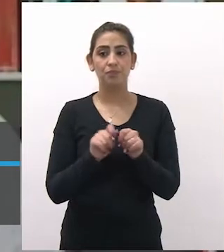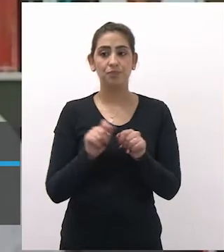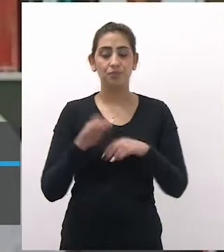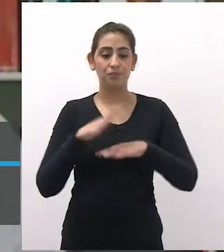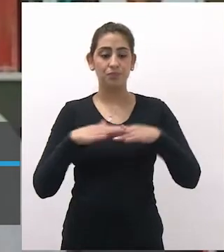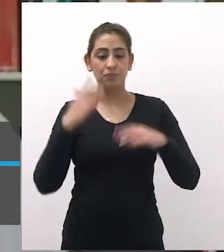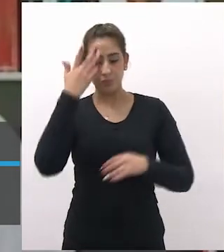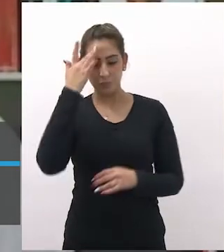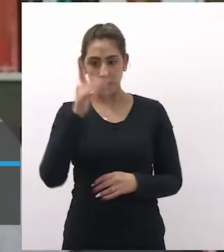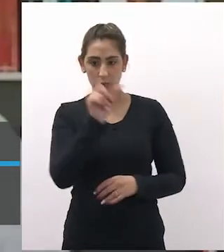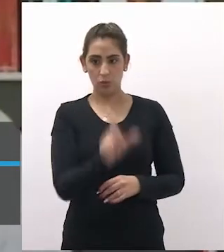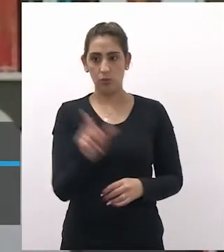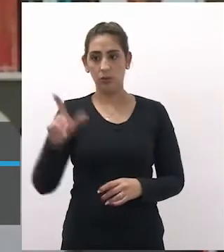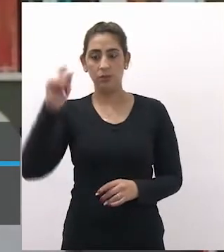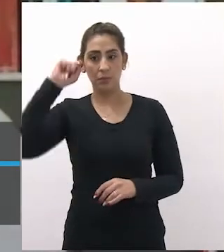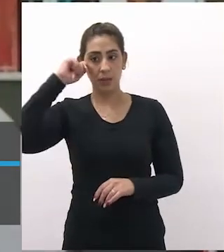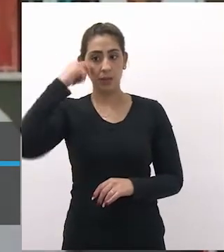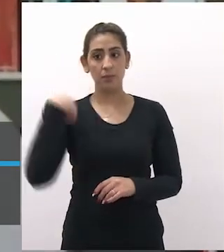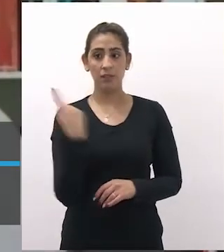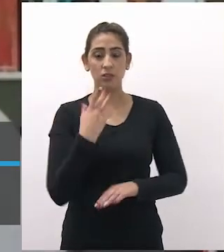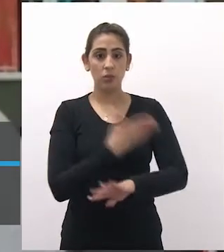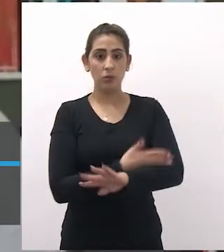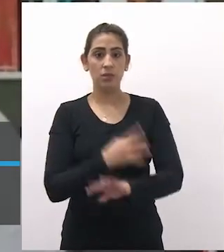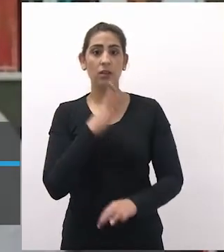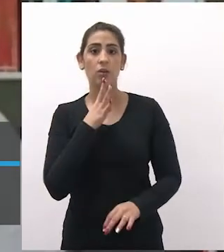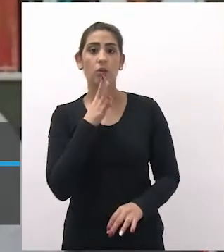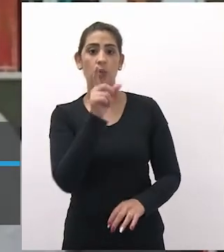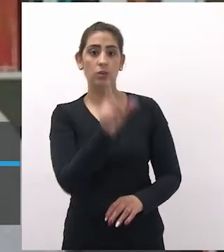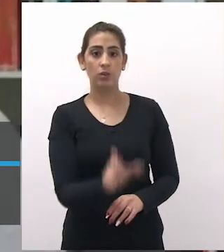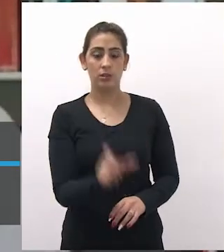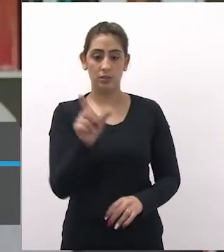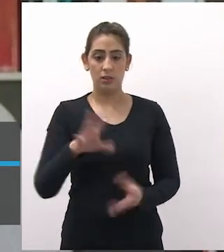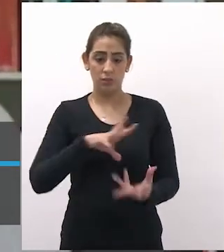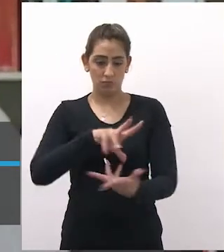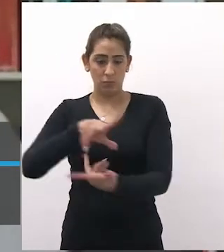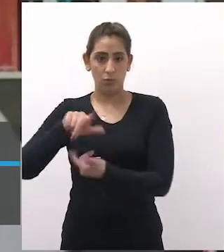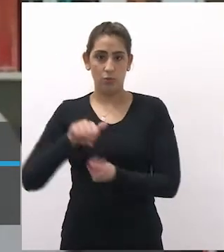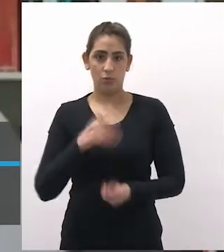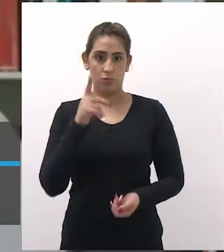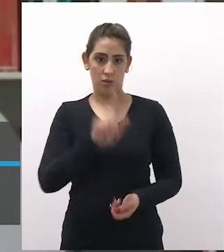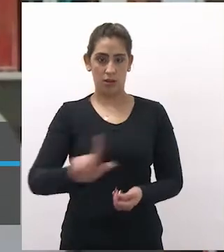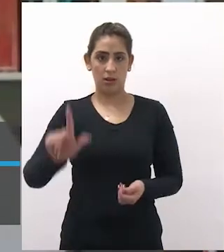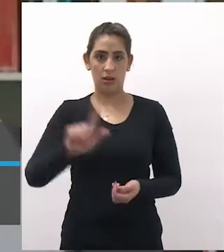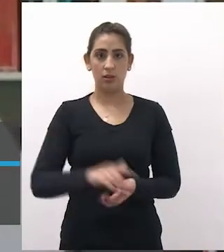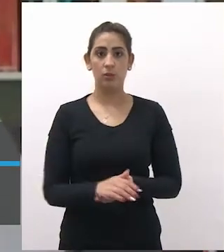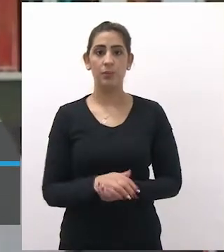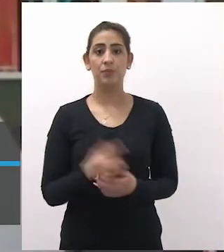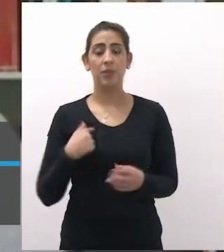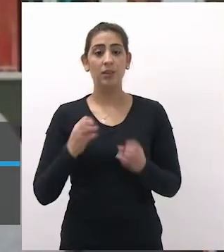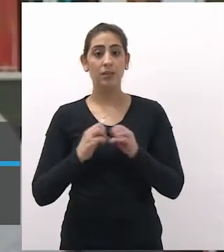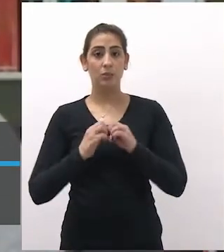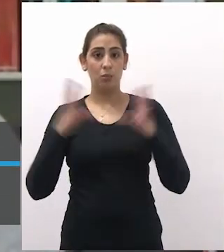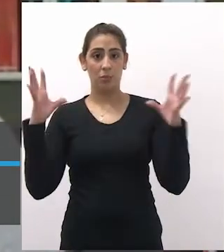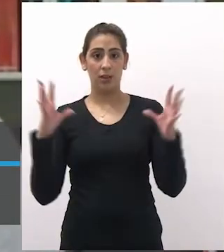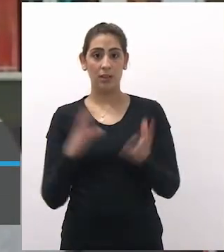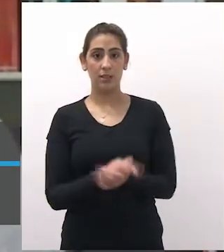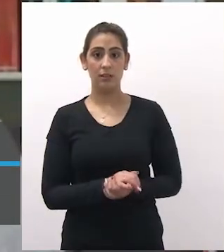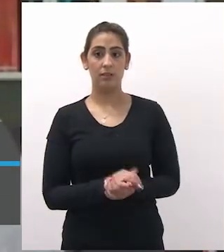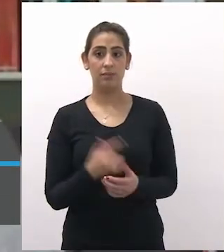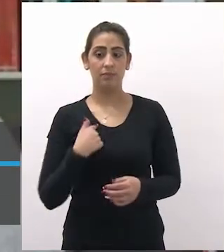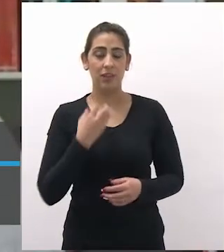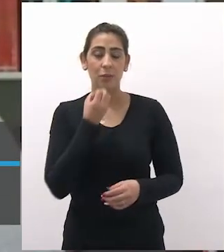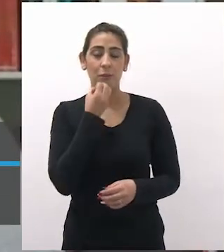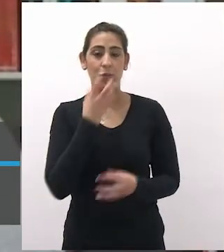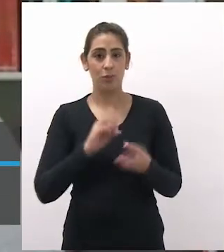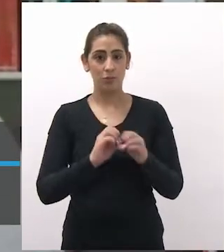autoras pretas para a gente começar a conhecer esse universo literário. E aí, para minha surpresa, para minha boa surpresa,